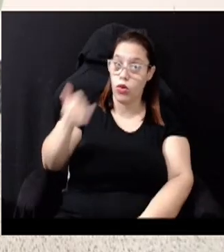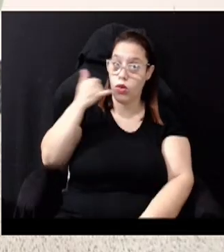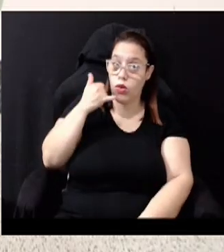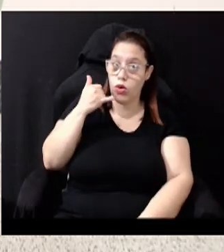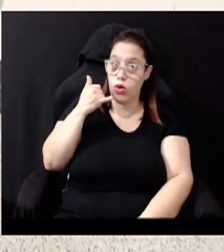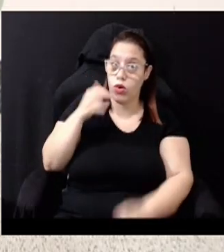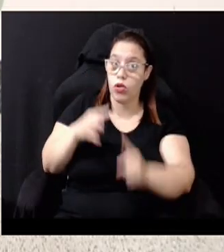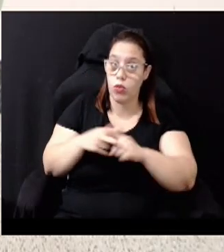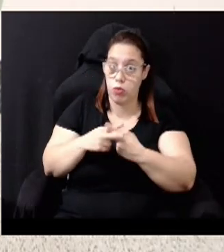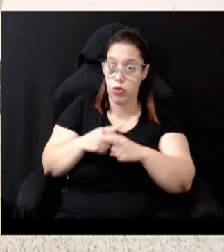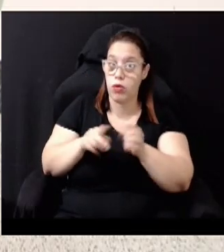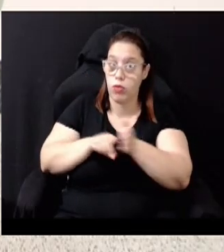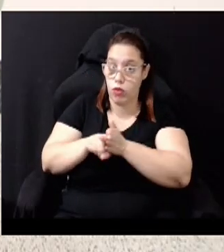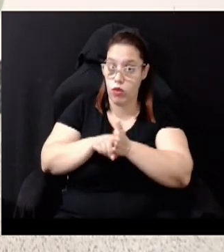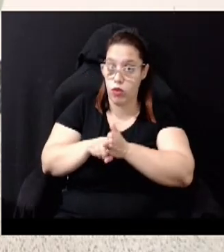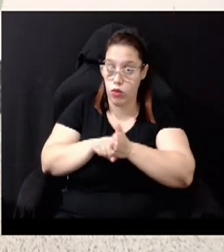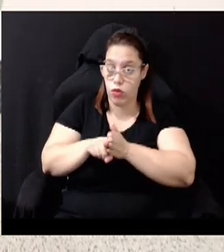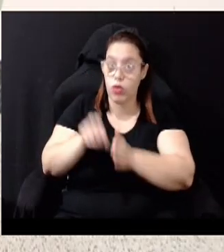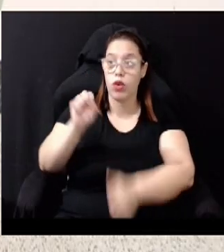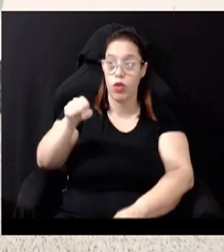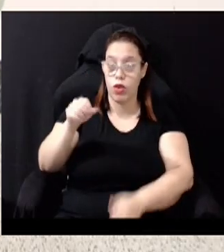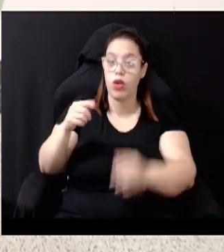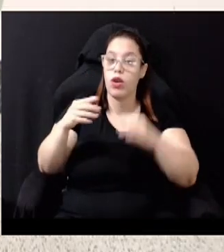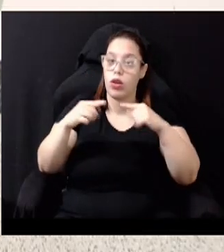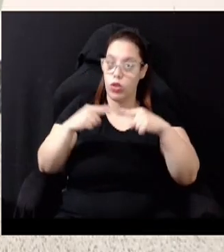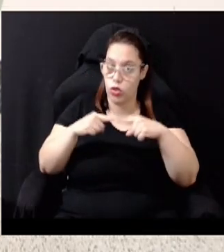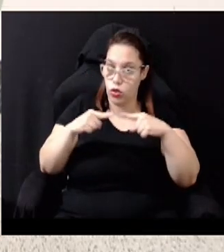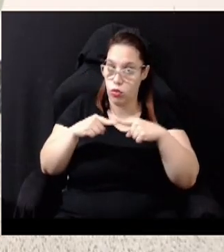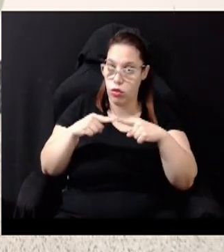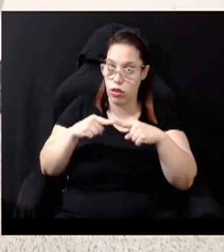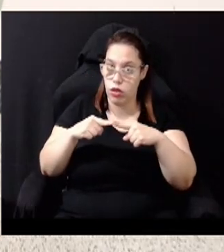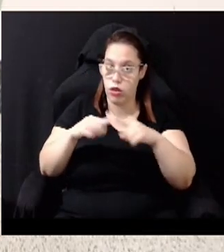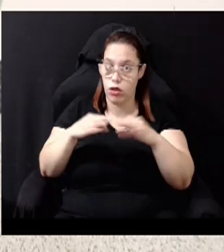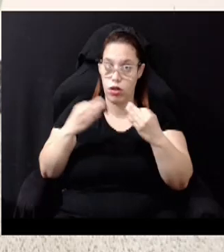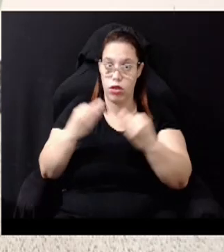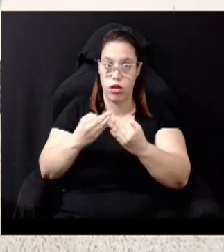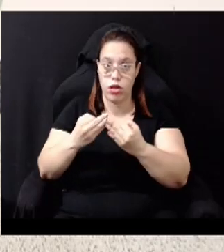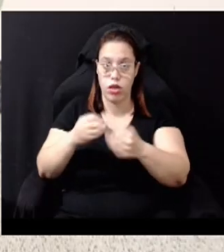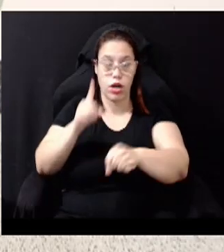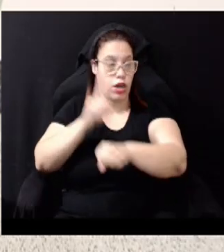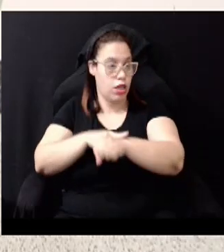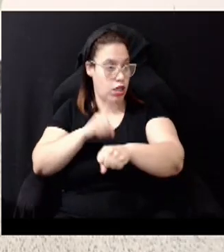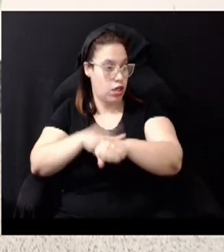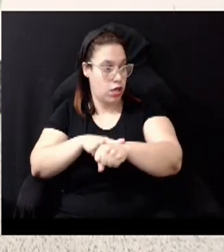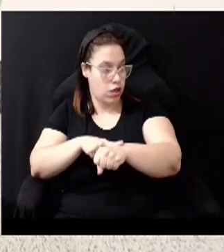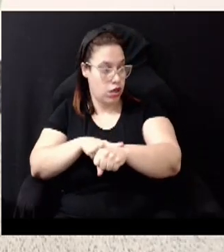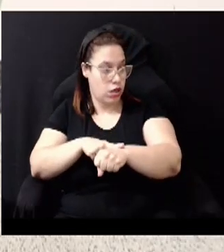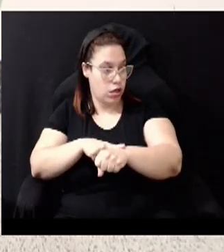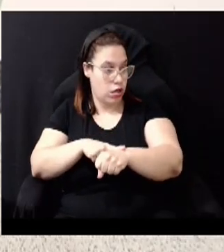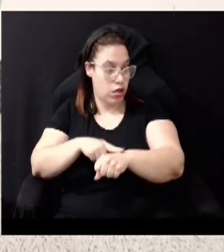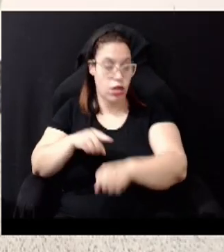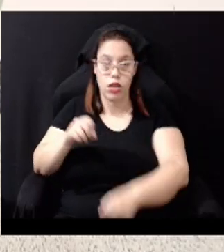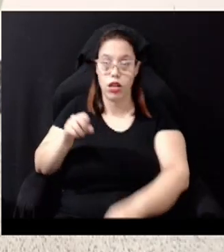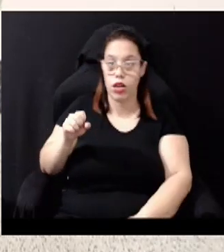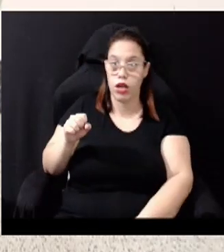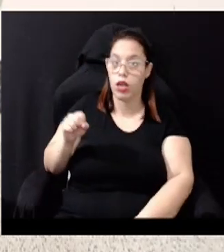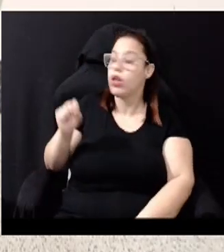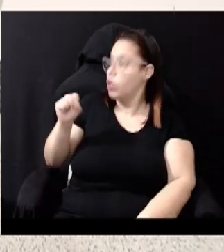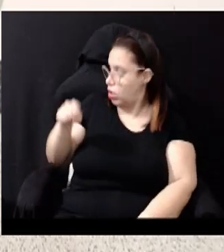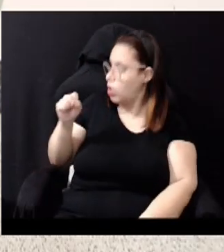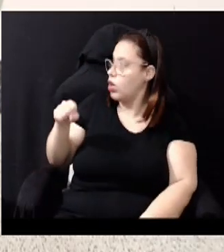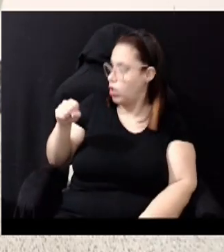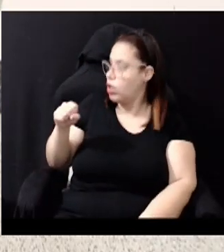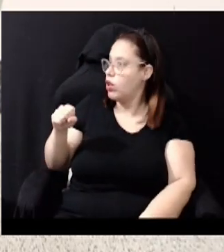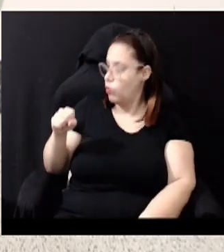pesquisa, sim, a gente combina com a família, naquele dia, naquele horário. Aí é permitido a escola fazer isso, mesmo com essa nova lei e tudo mais? A